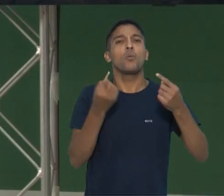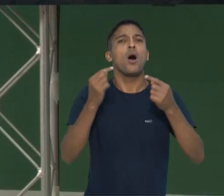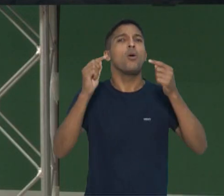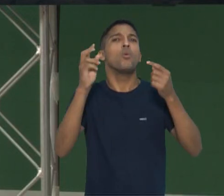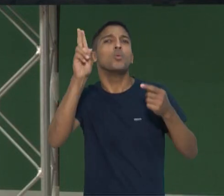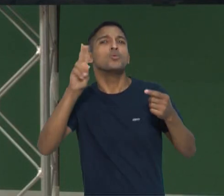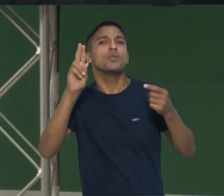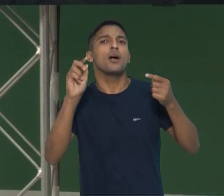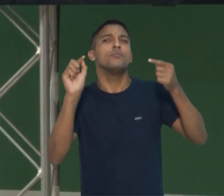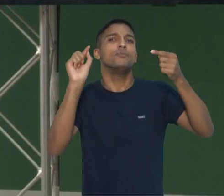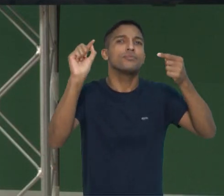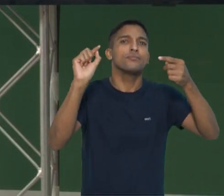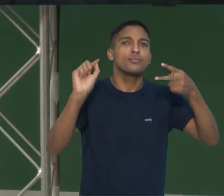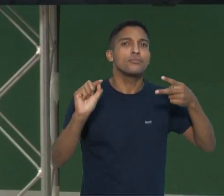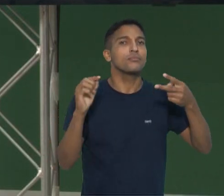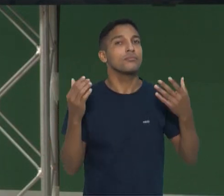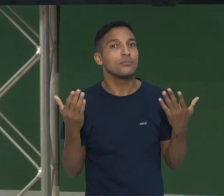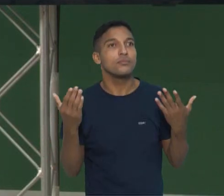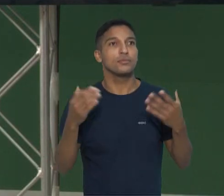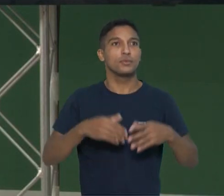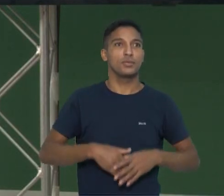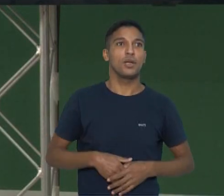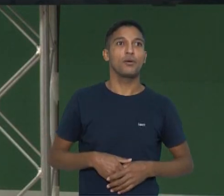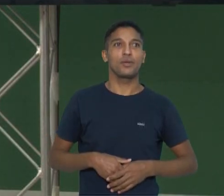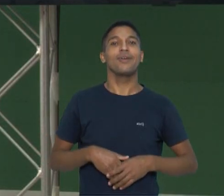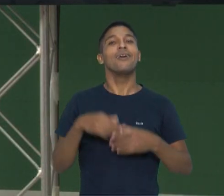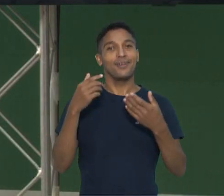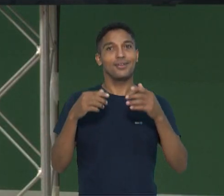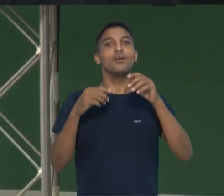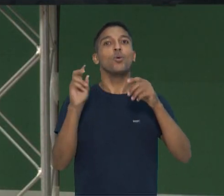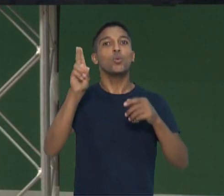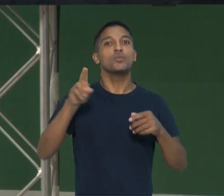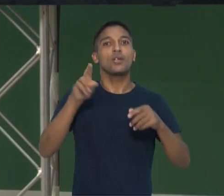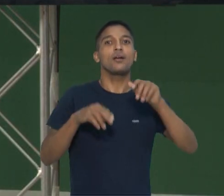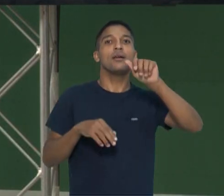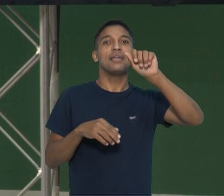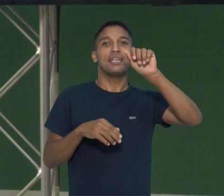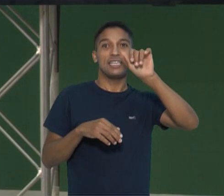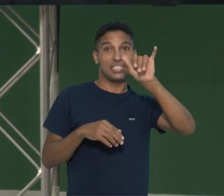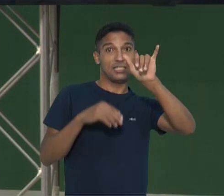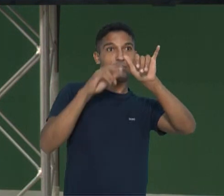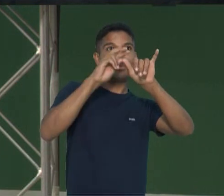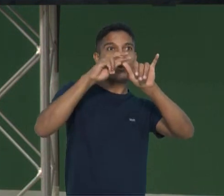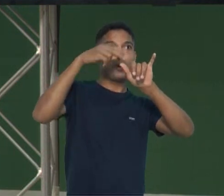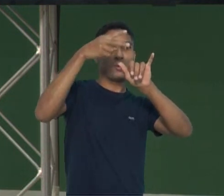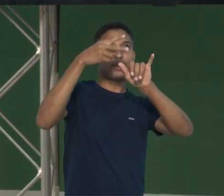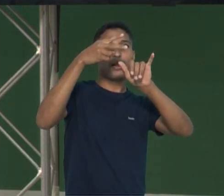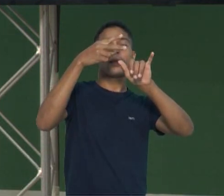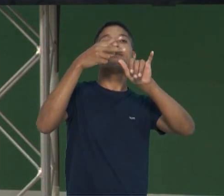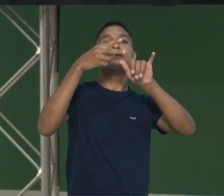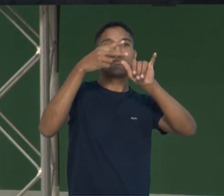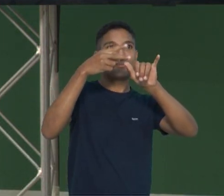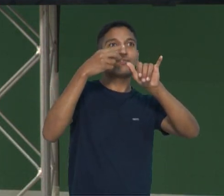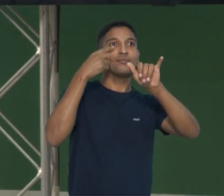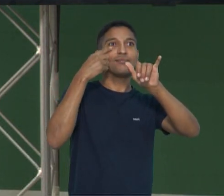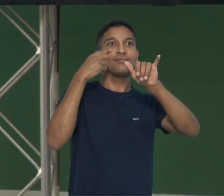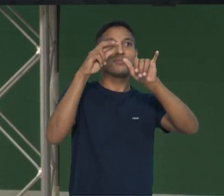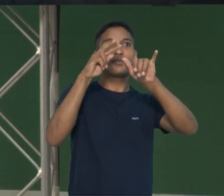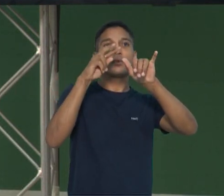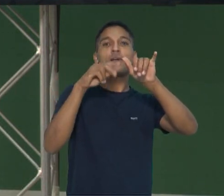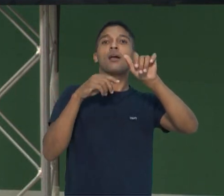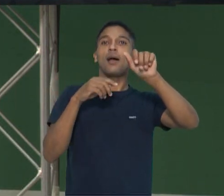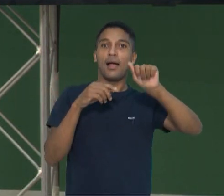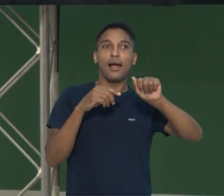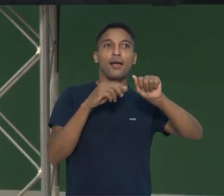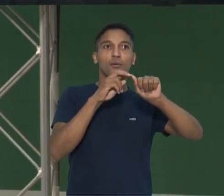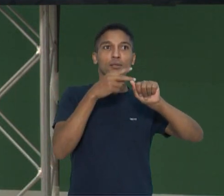a ao quadrado e é o primeiro termo da equação, justamente pelos focos estarem sobre o eixo y. Ok, feito